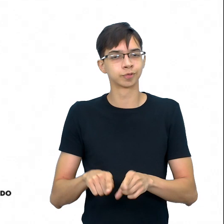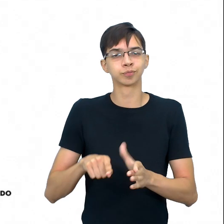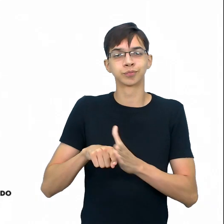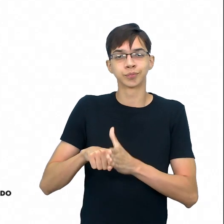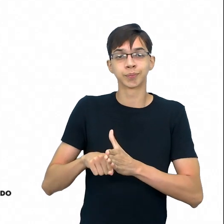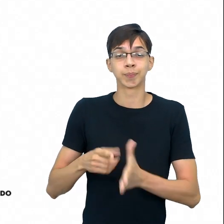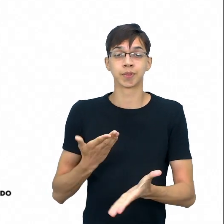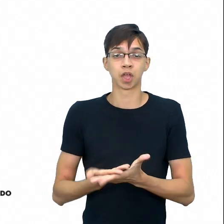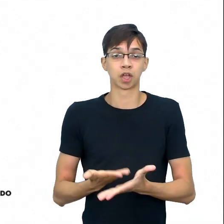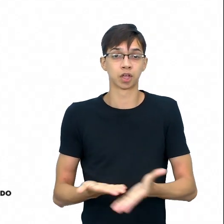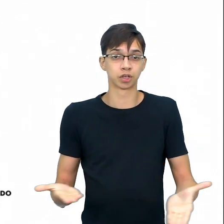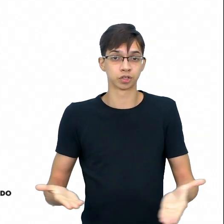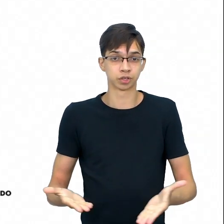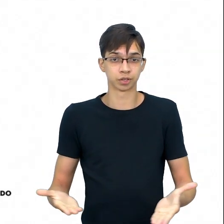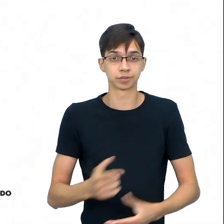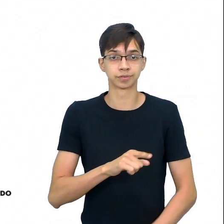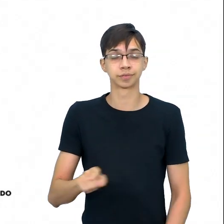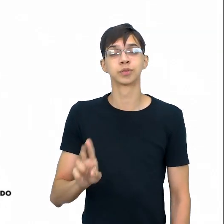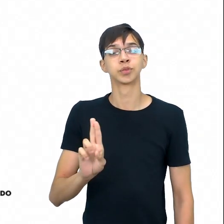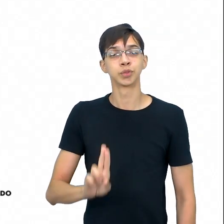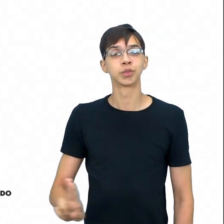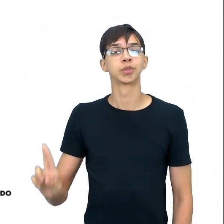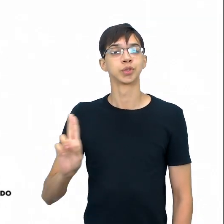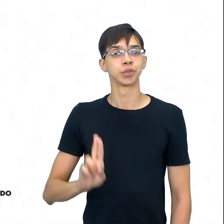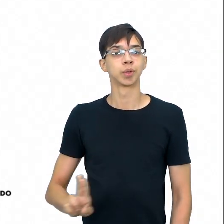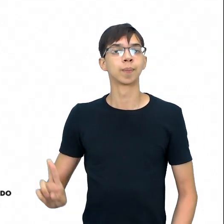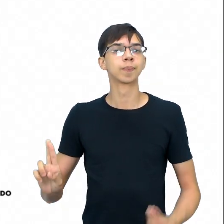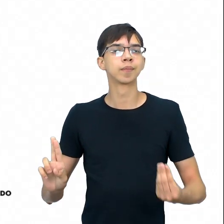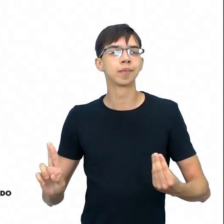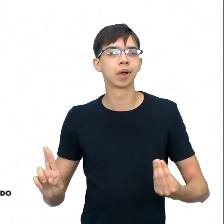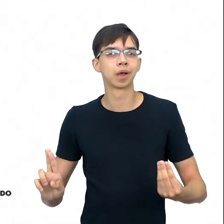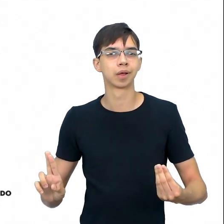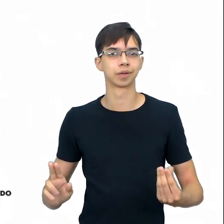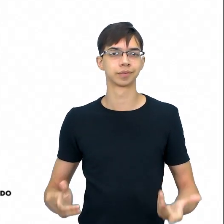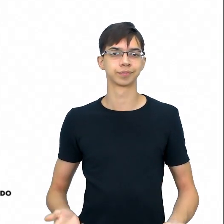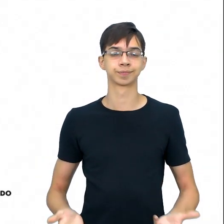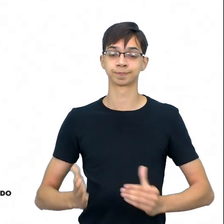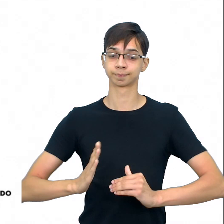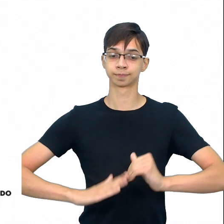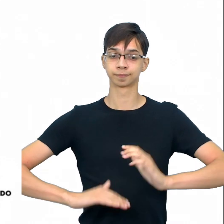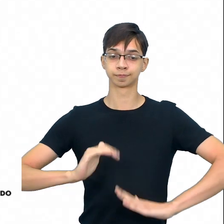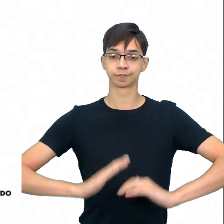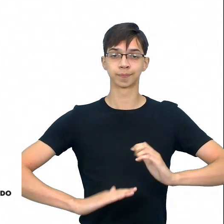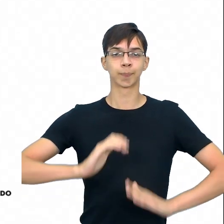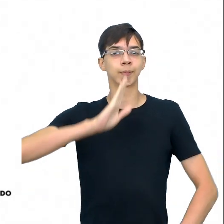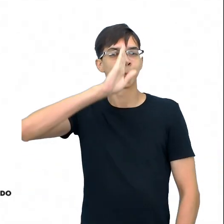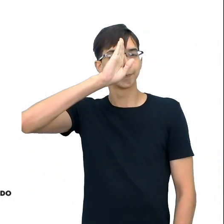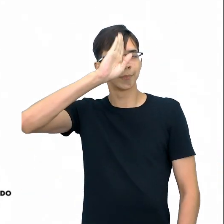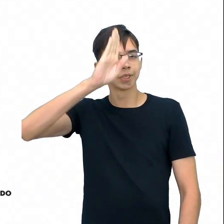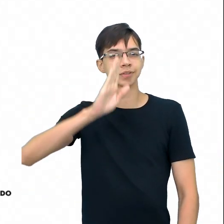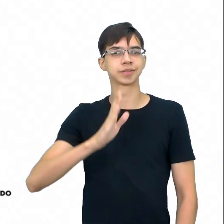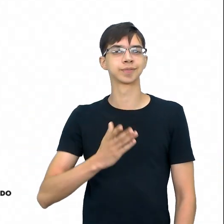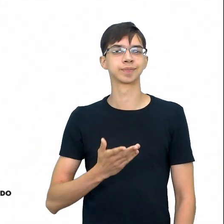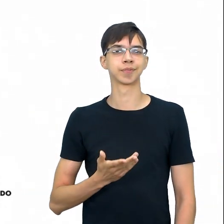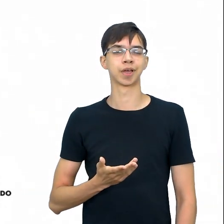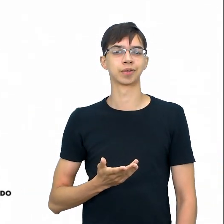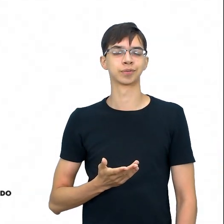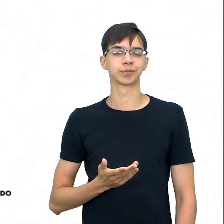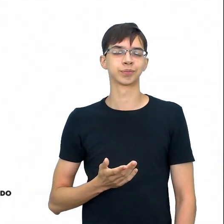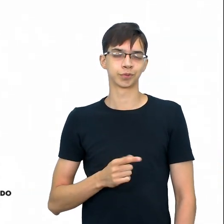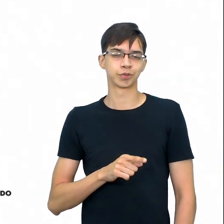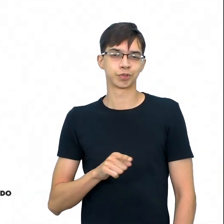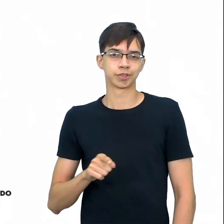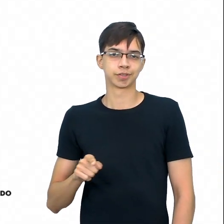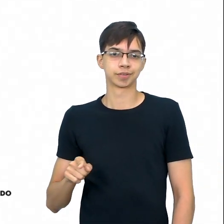ser utilizadas por vocês para a recuperação das habilidades essenciais que estamos trabalhando. Então, como a própria atividade da